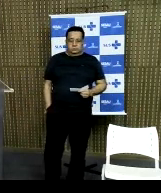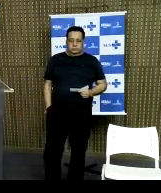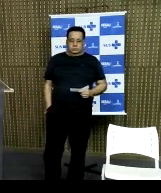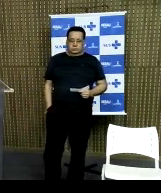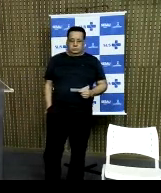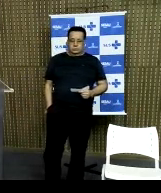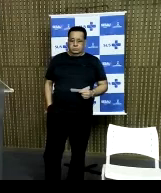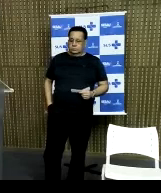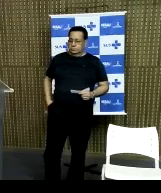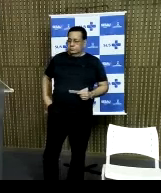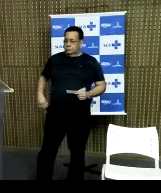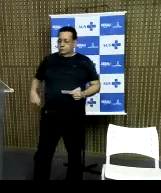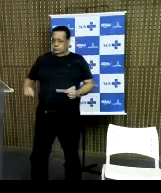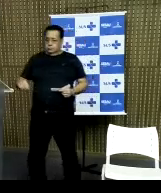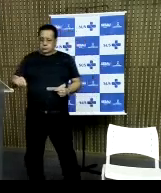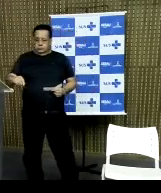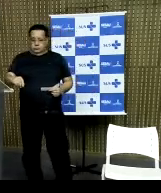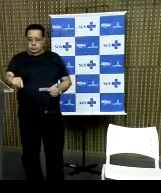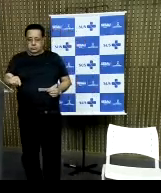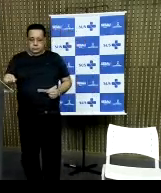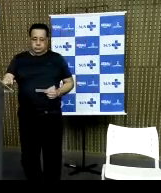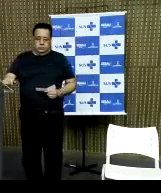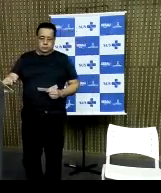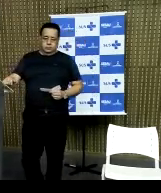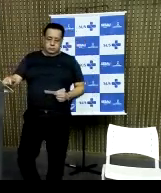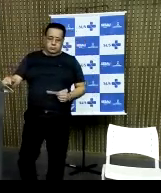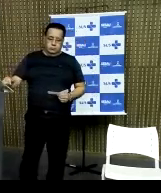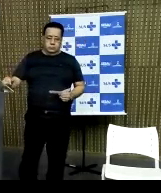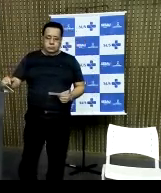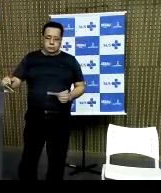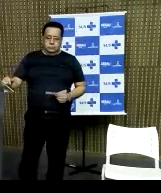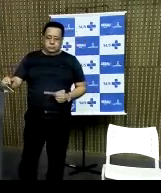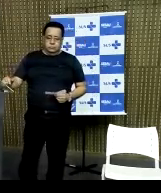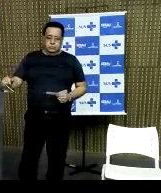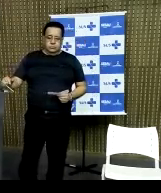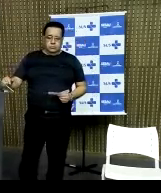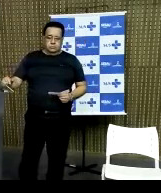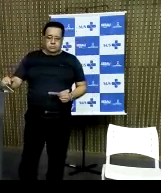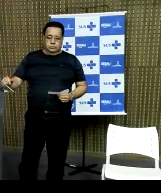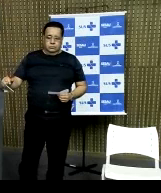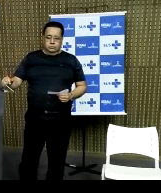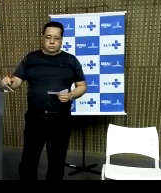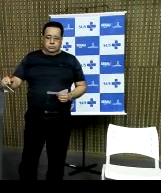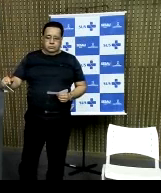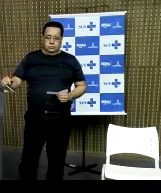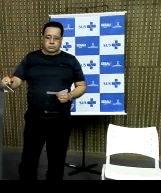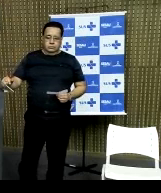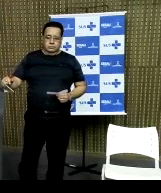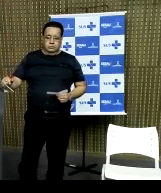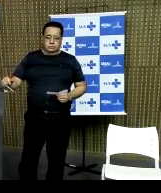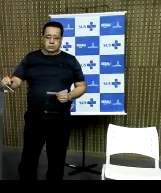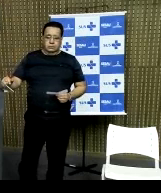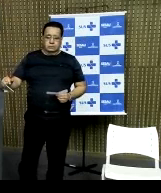agenda de consultas e também a busca ativa dessas gestantes faltosas. Os recursos utilizados são